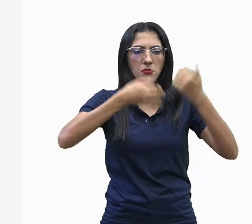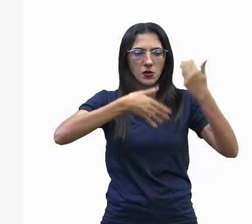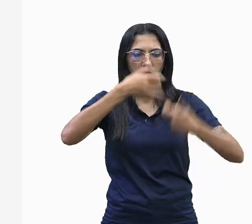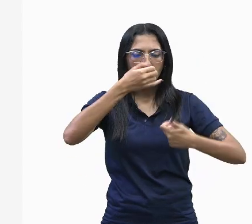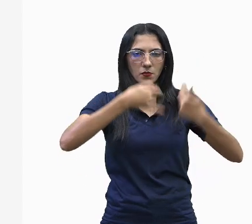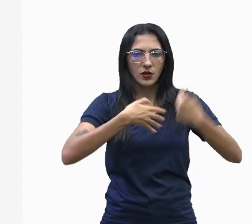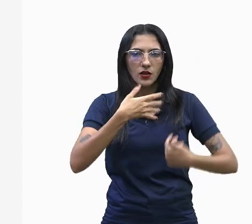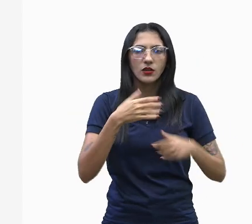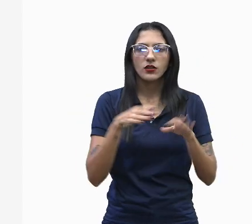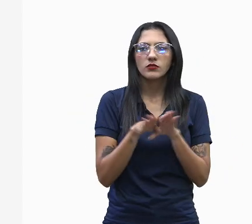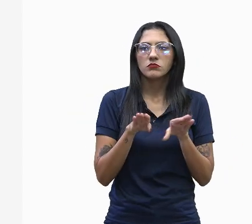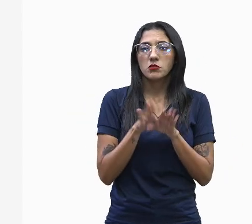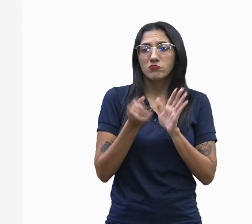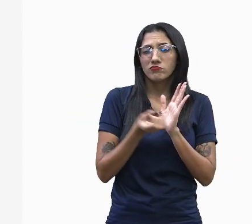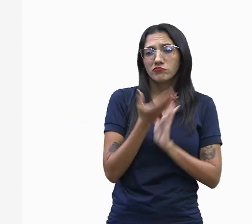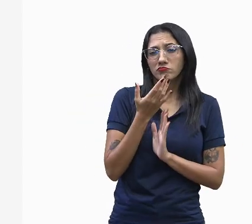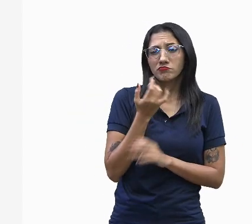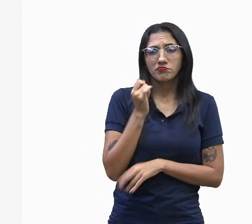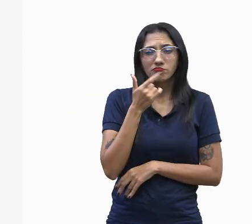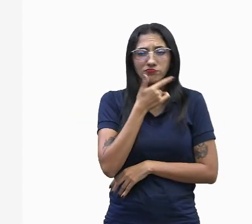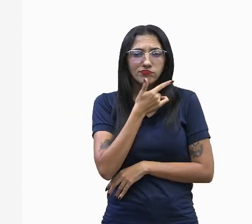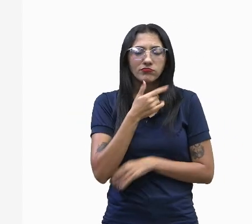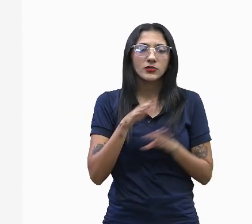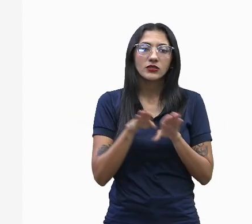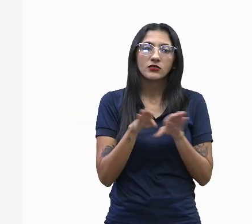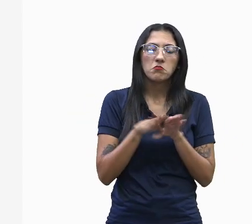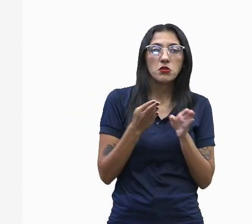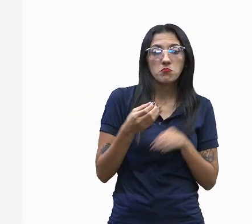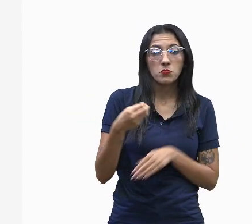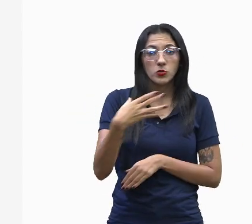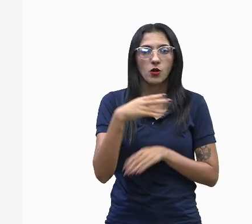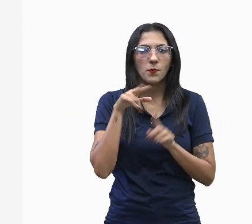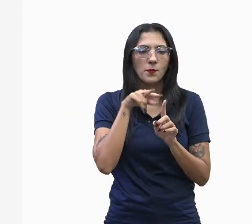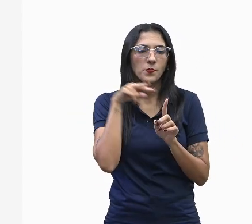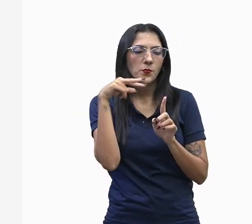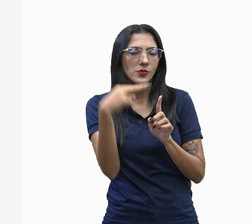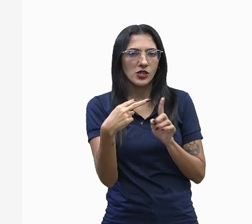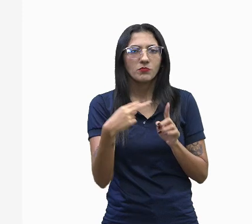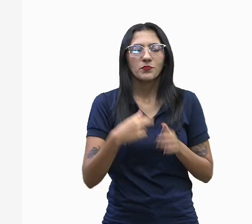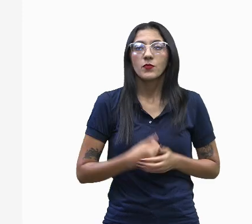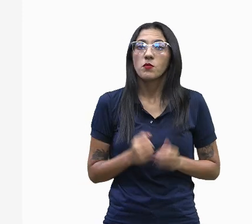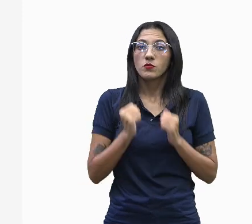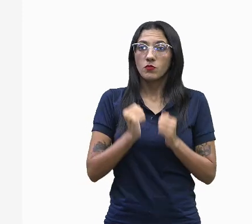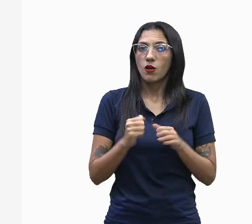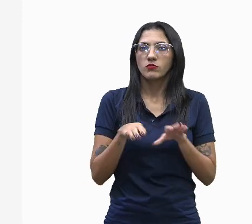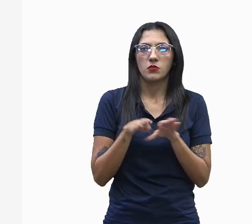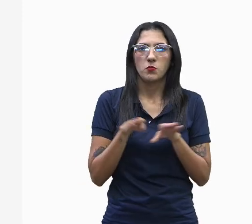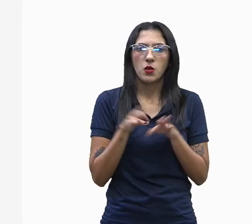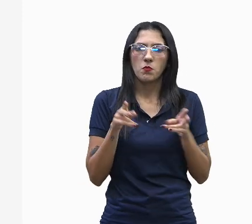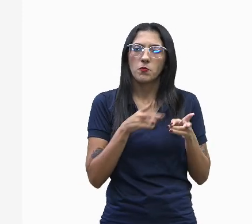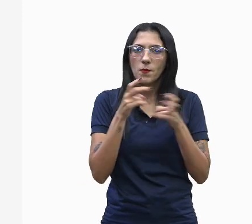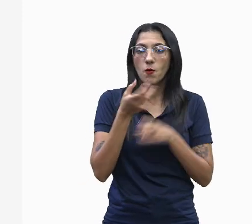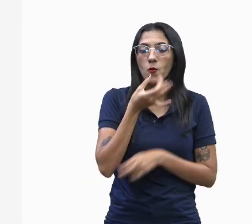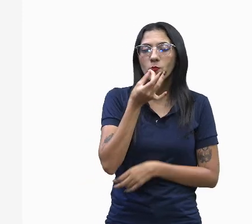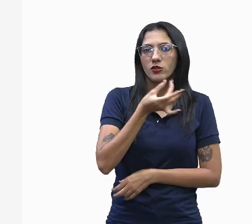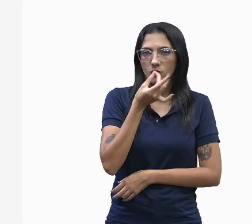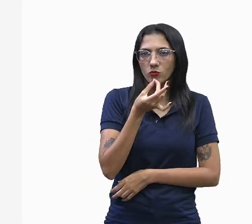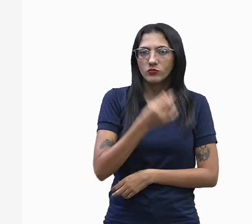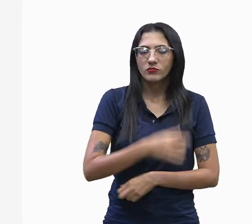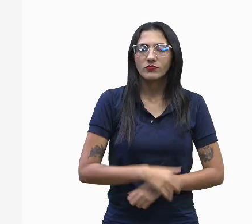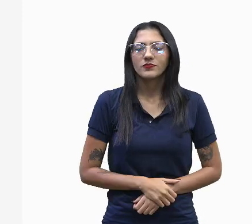explicação, produz humor, propor uma nova perspectiva e pode apresentar uma crítica.